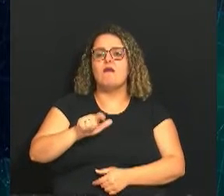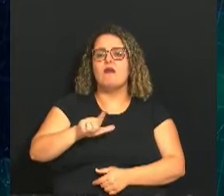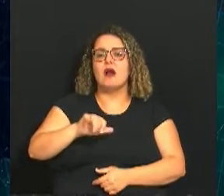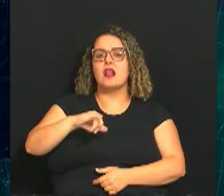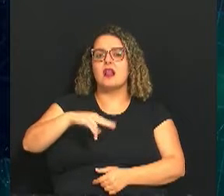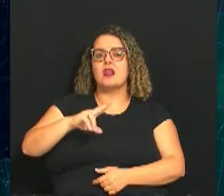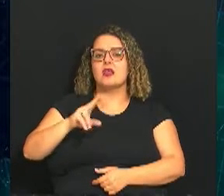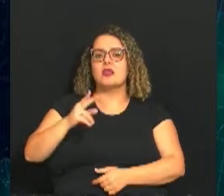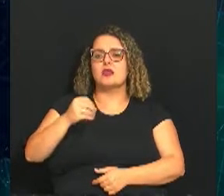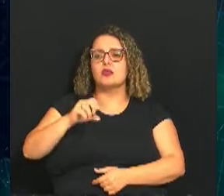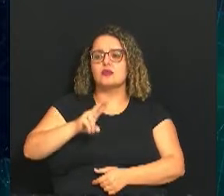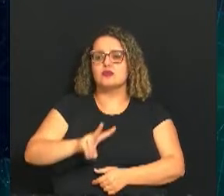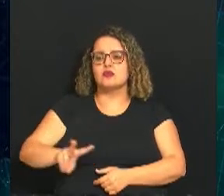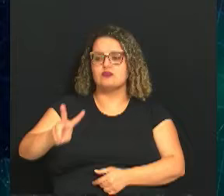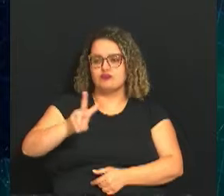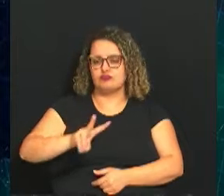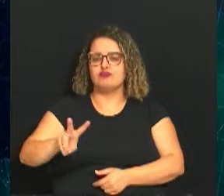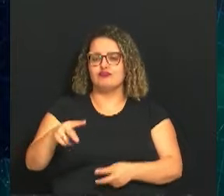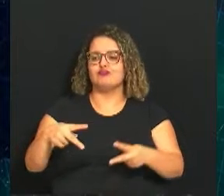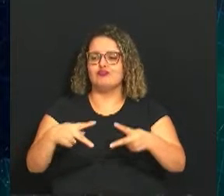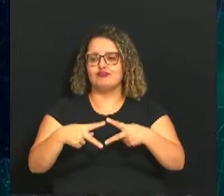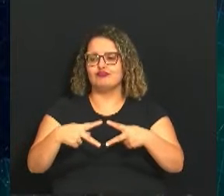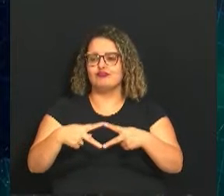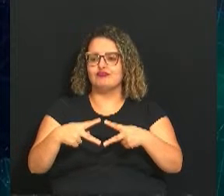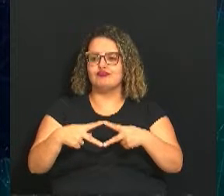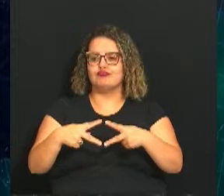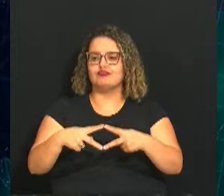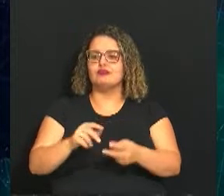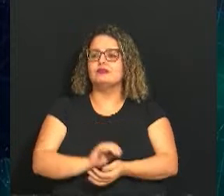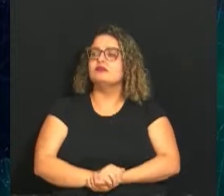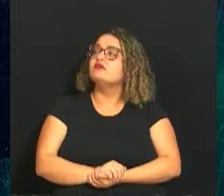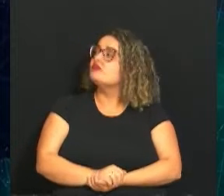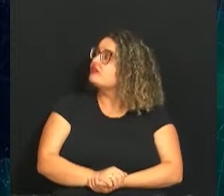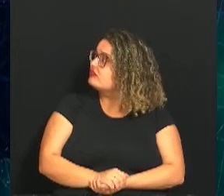22.847, Paulínia, 22.001, Itatiba,